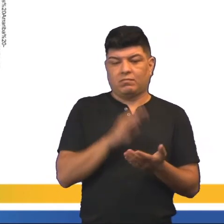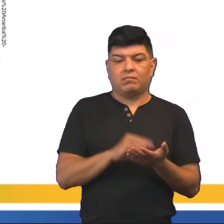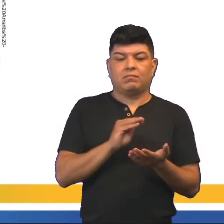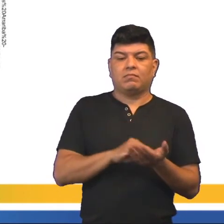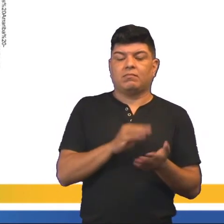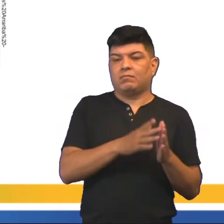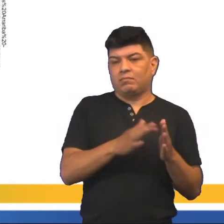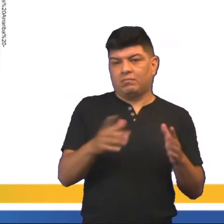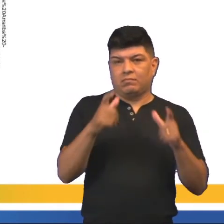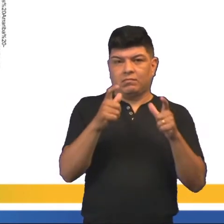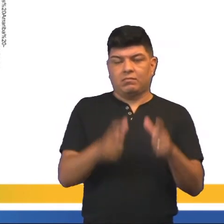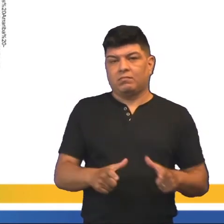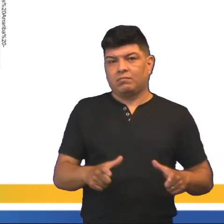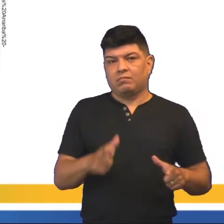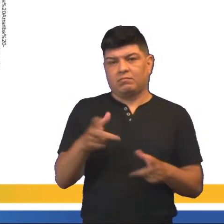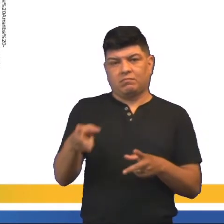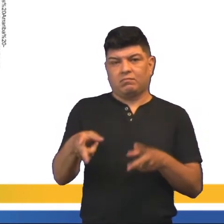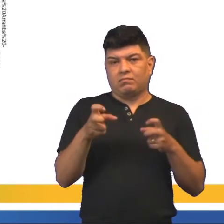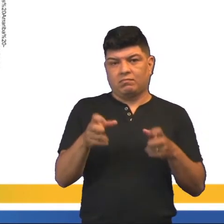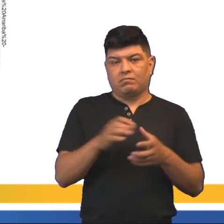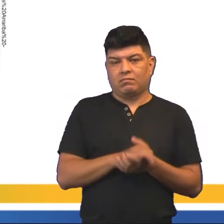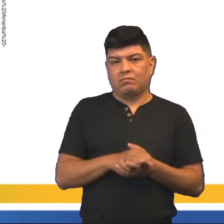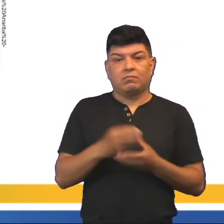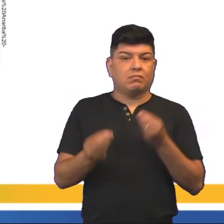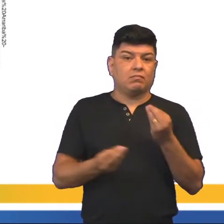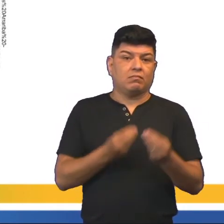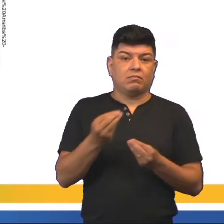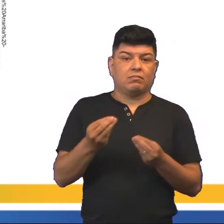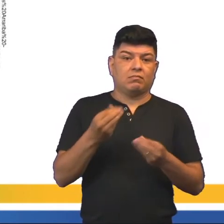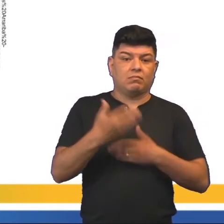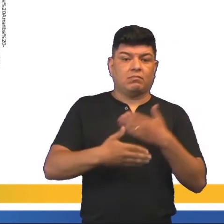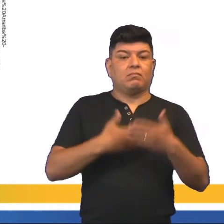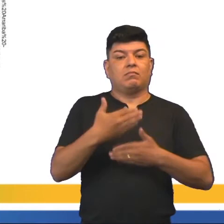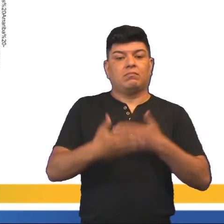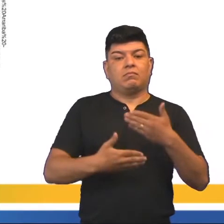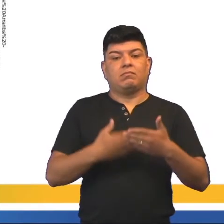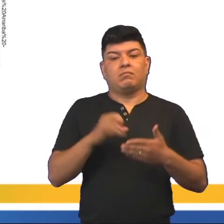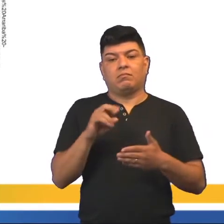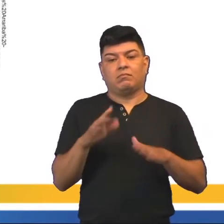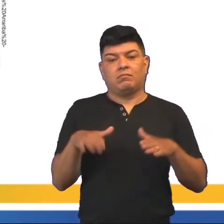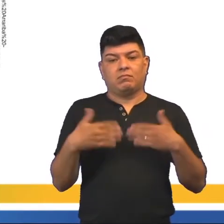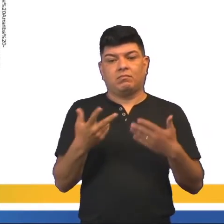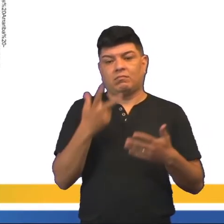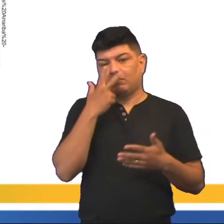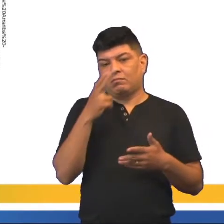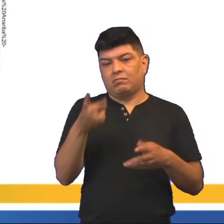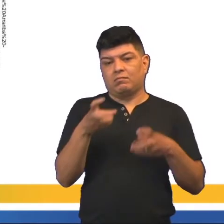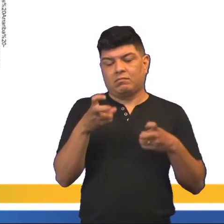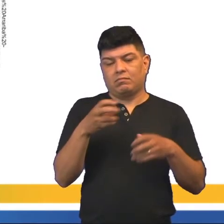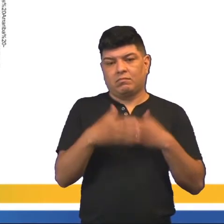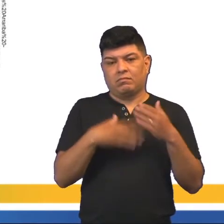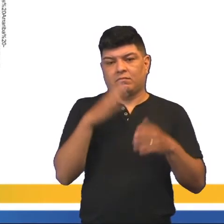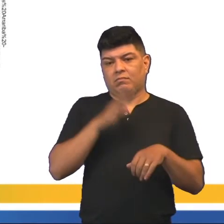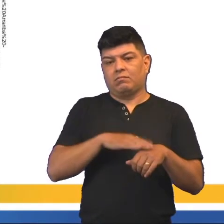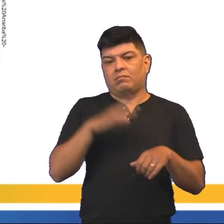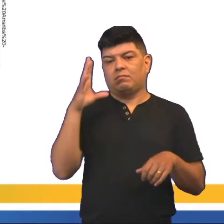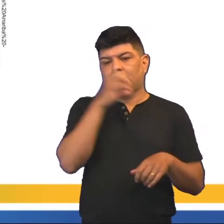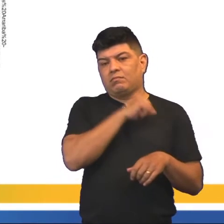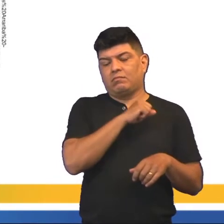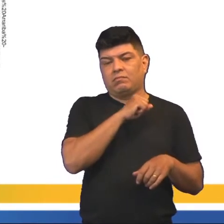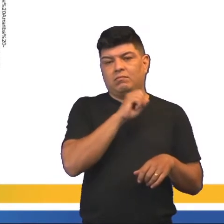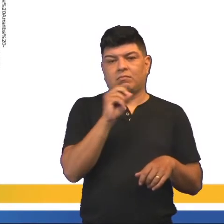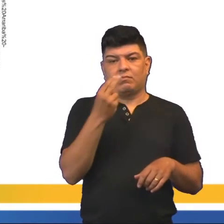referência do tempo e de lugar, não vai perceber como que o tempo está passando. Ou pode ter a impressão que o tempo está passando mais